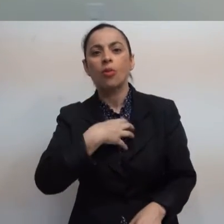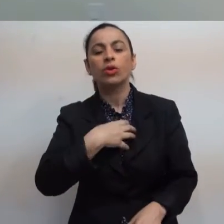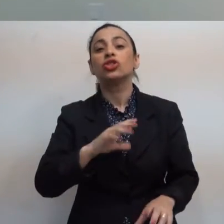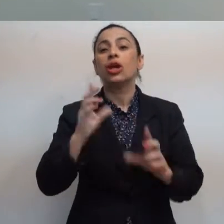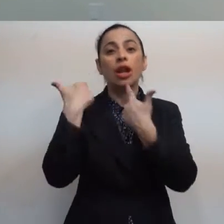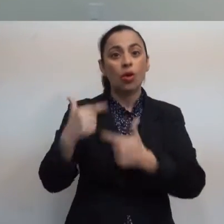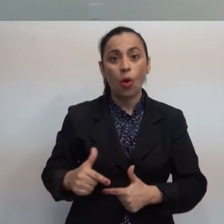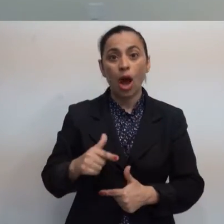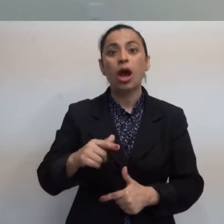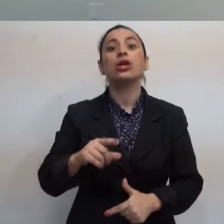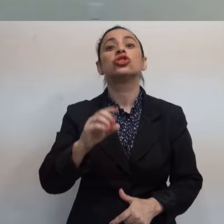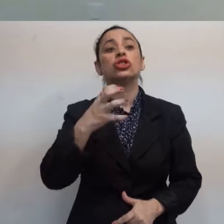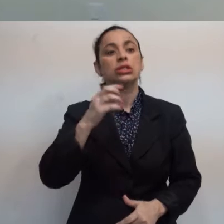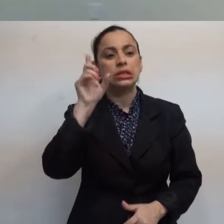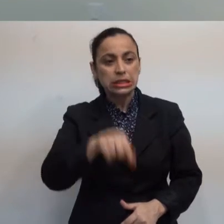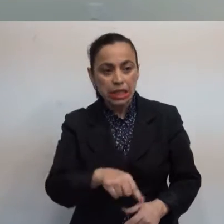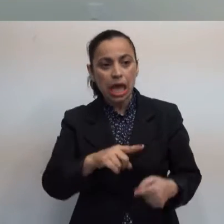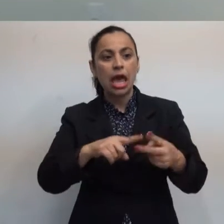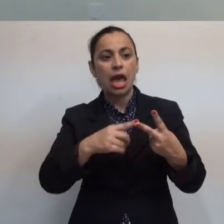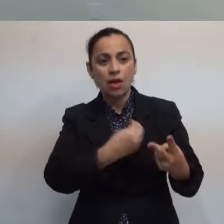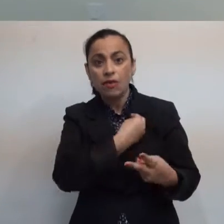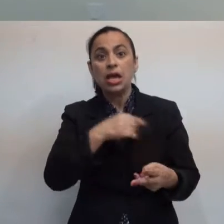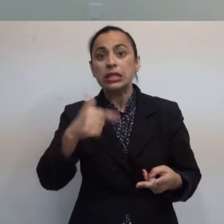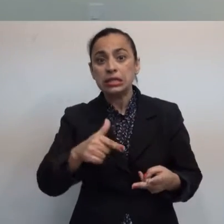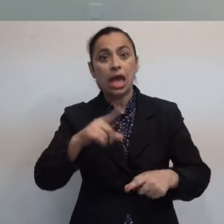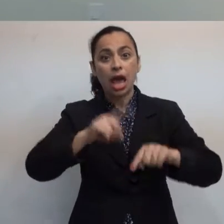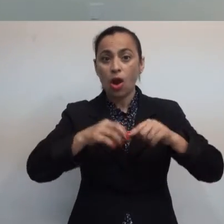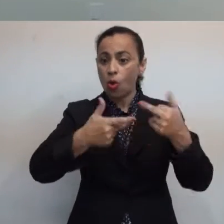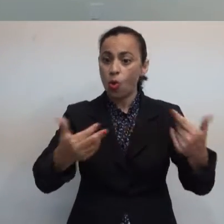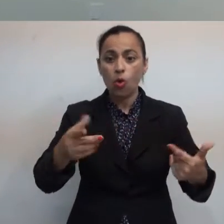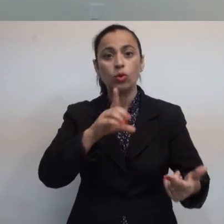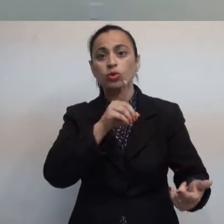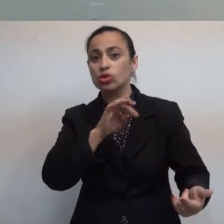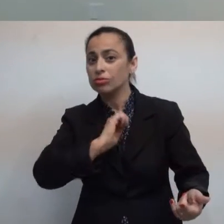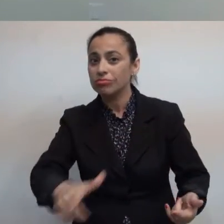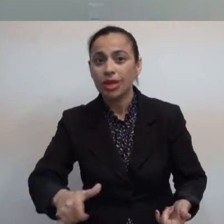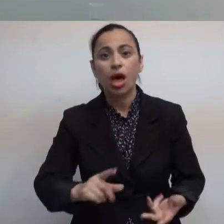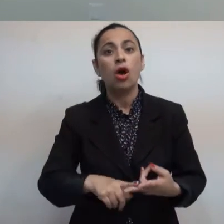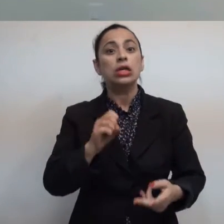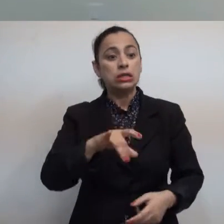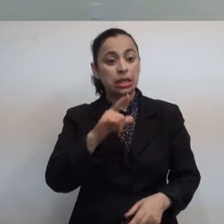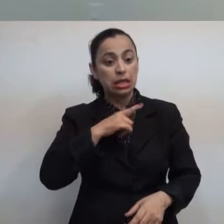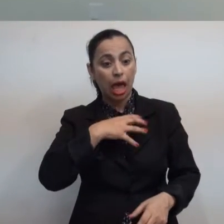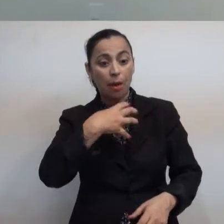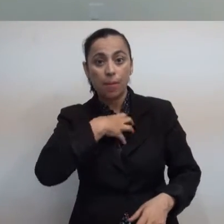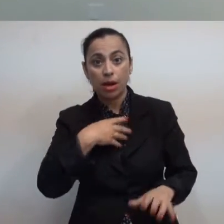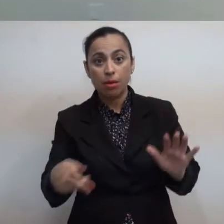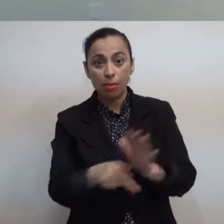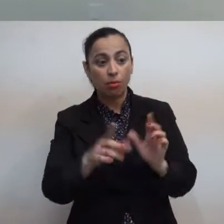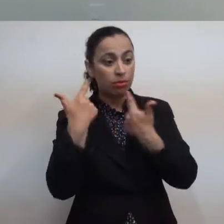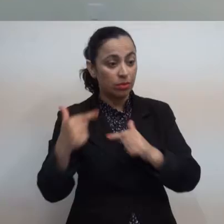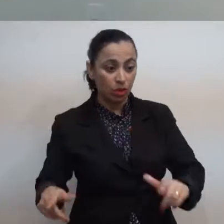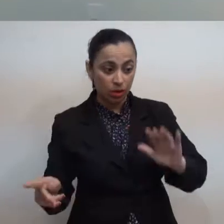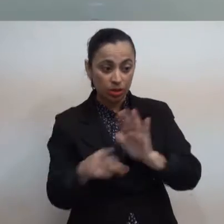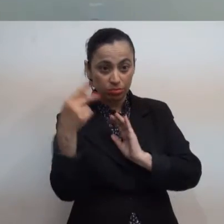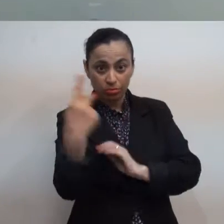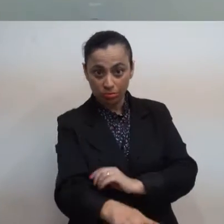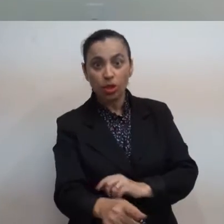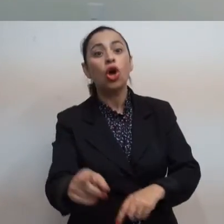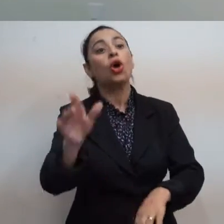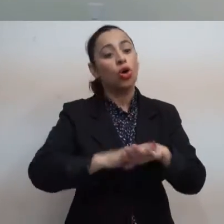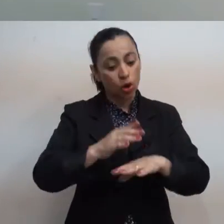outra forma de linguagem, de ser e viver sem esses recursos. Então, se eles têm essa maneira,